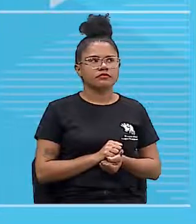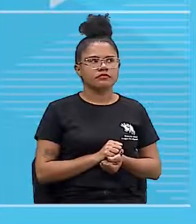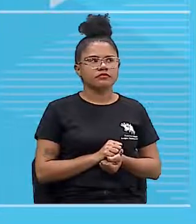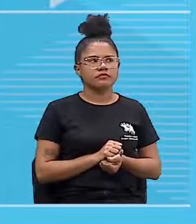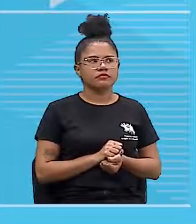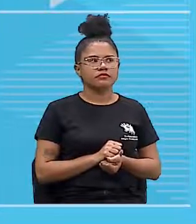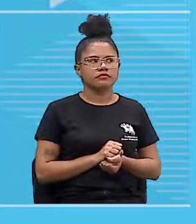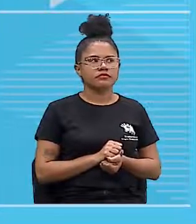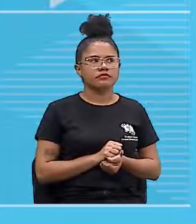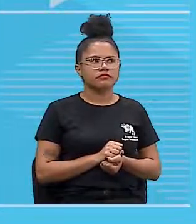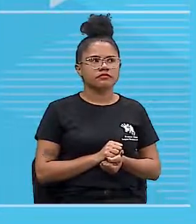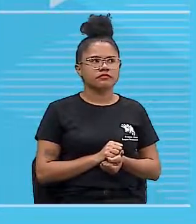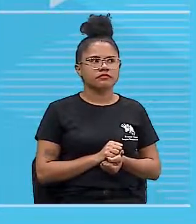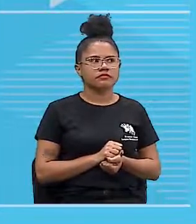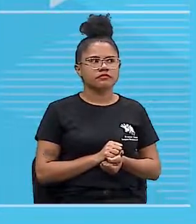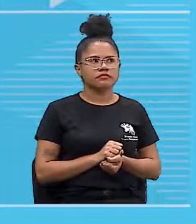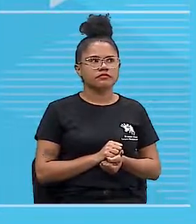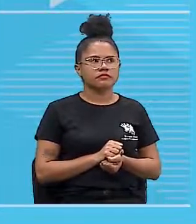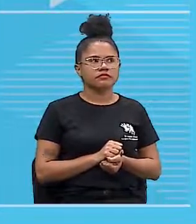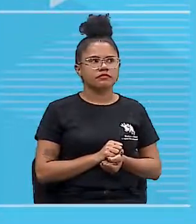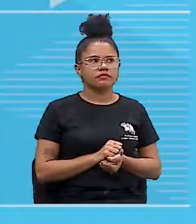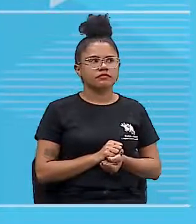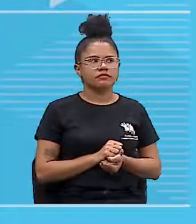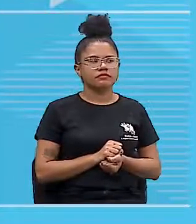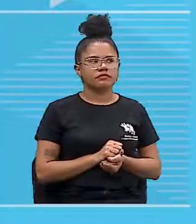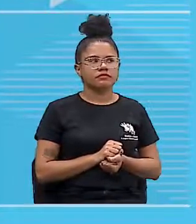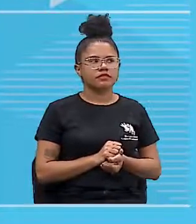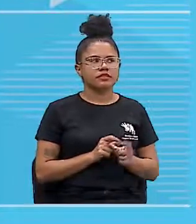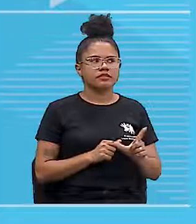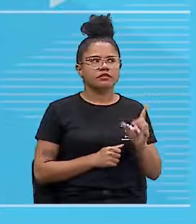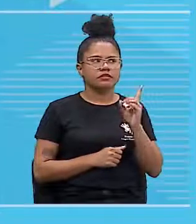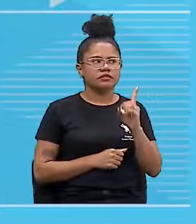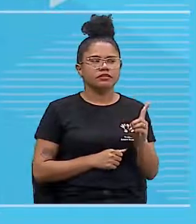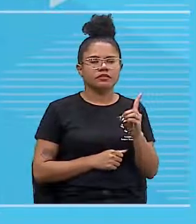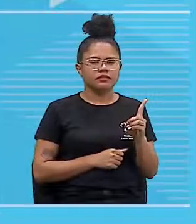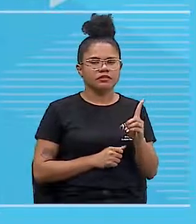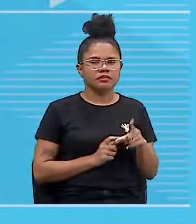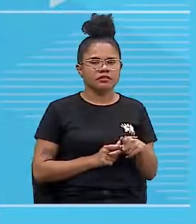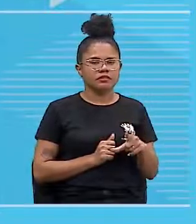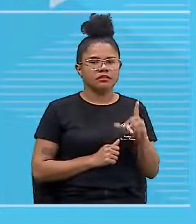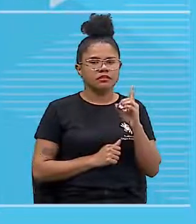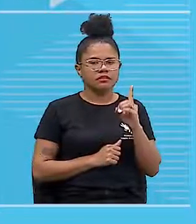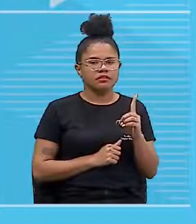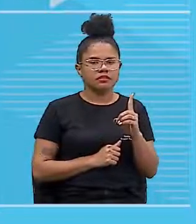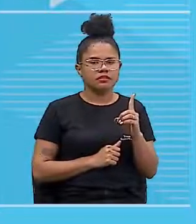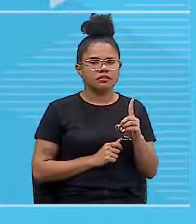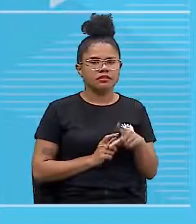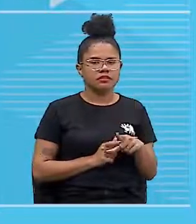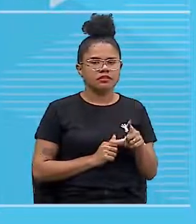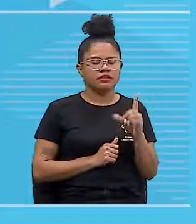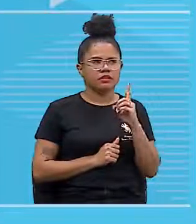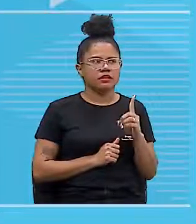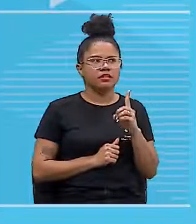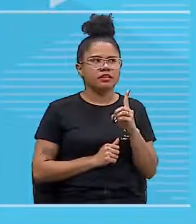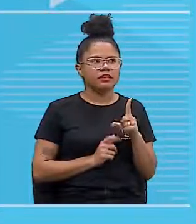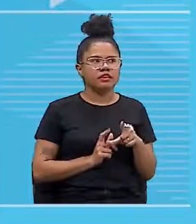E aí letra D letra D letra D ninguém mais apita